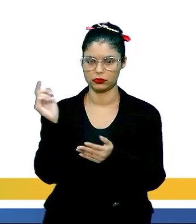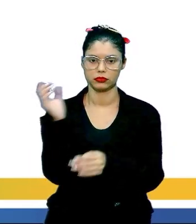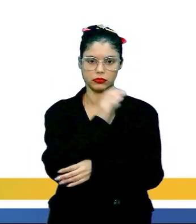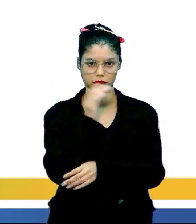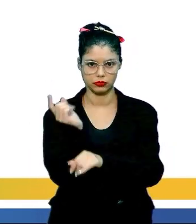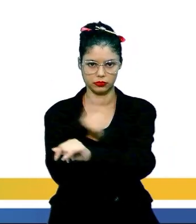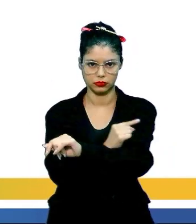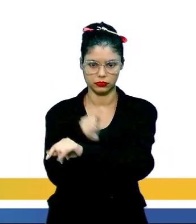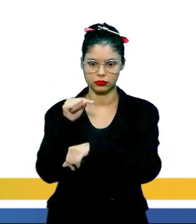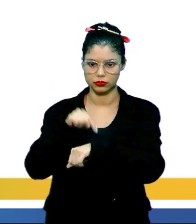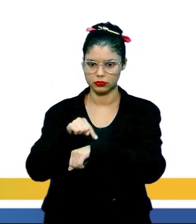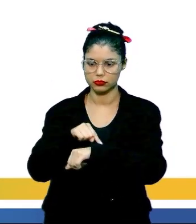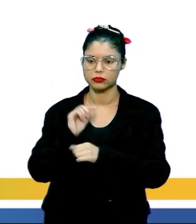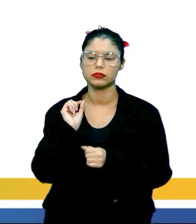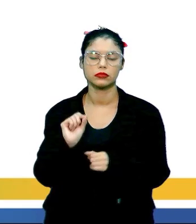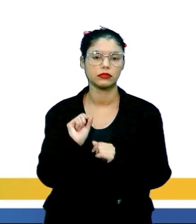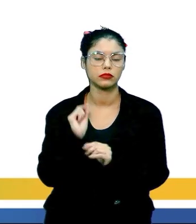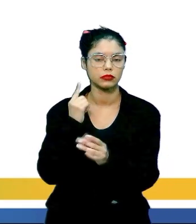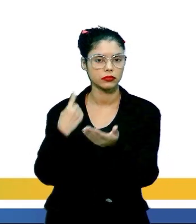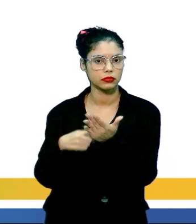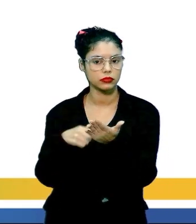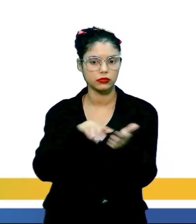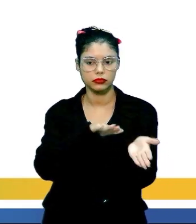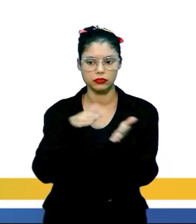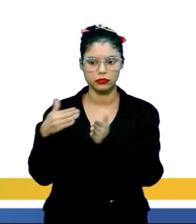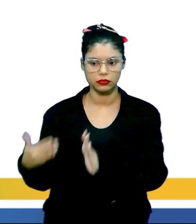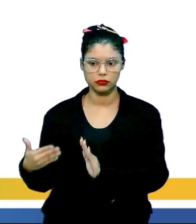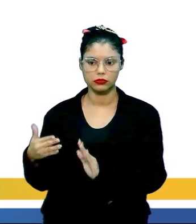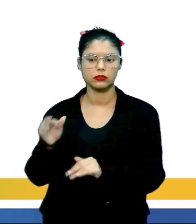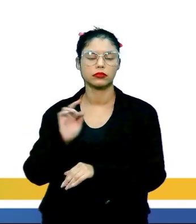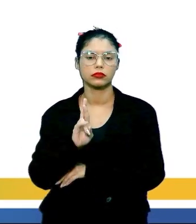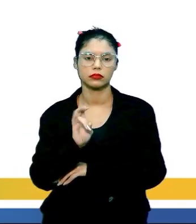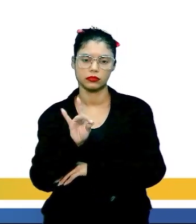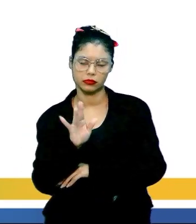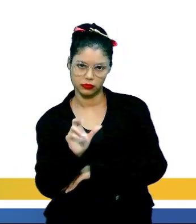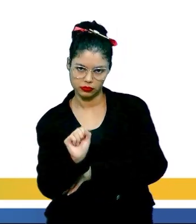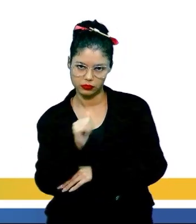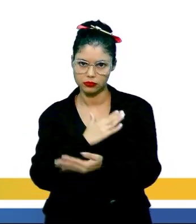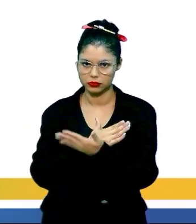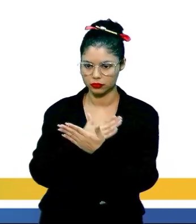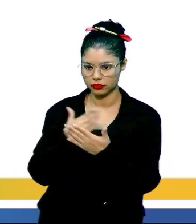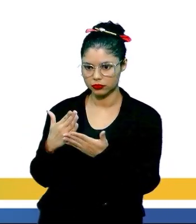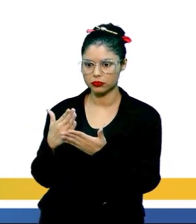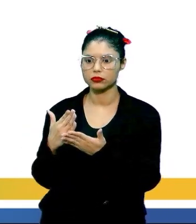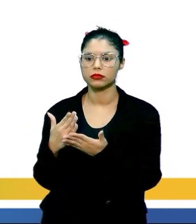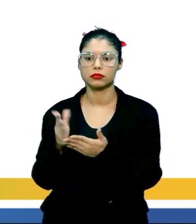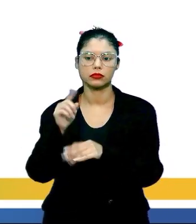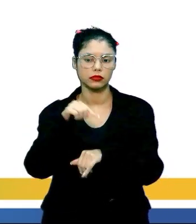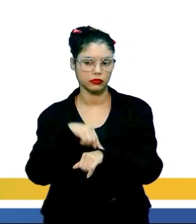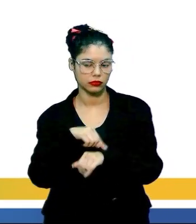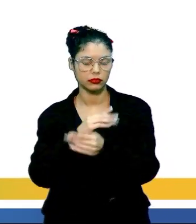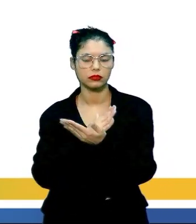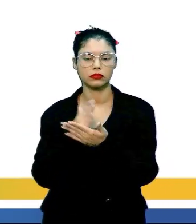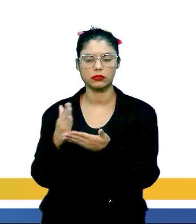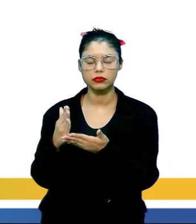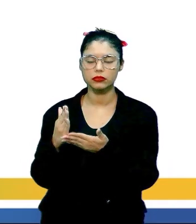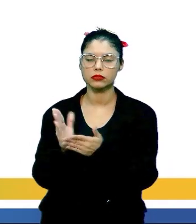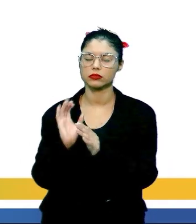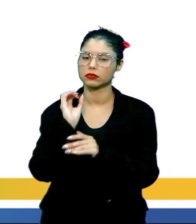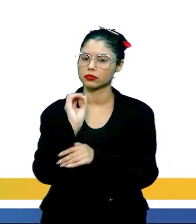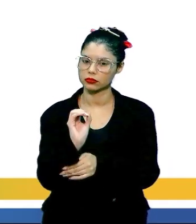velocidade de tempo. Considerando que ele partiu de um repouso, então tem uma velocidade inicial e tempo inicial igual a